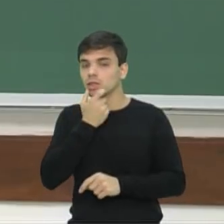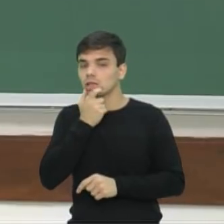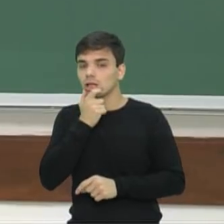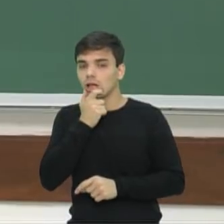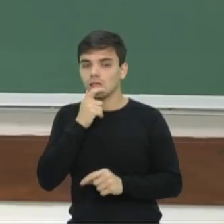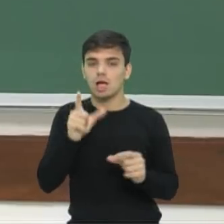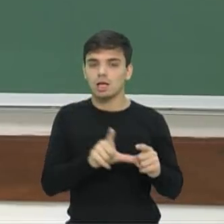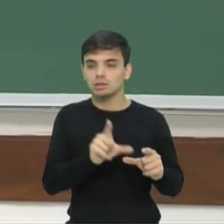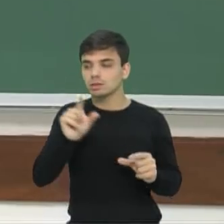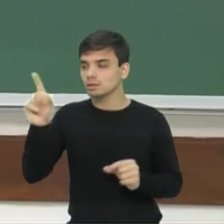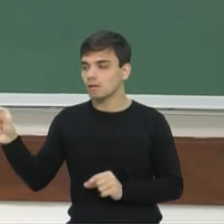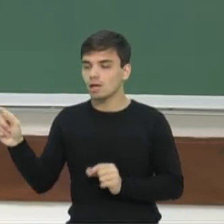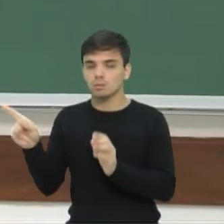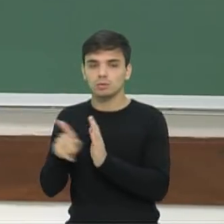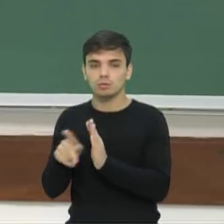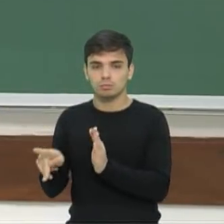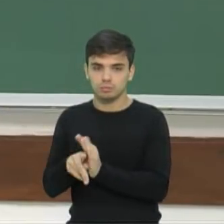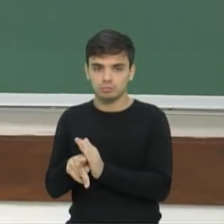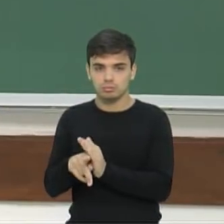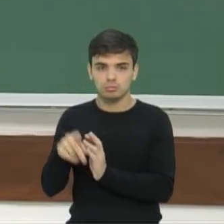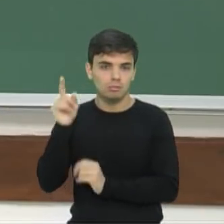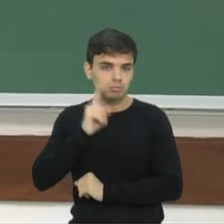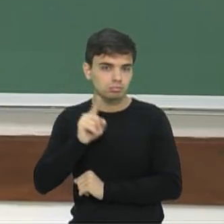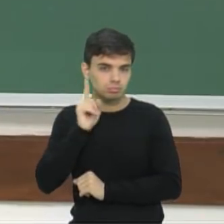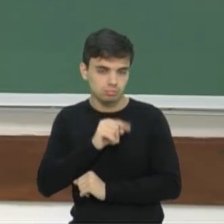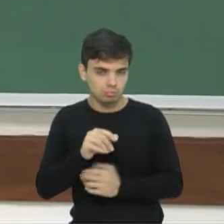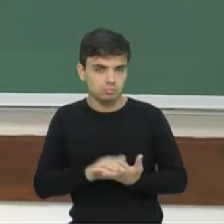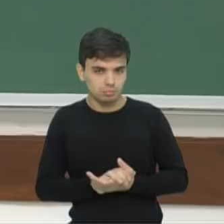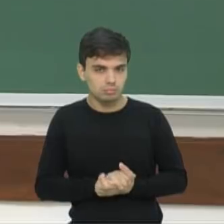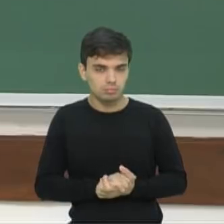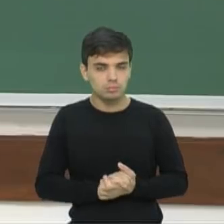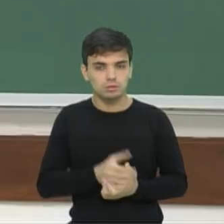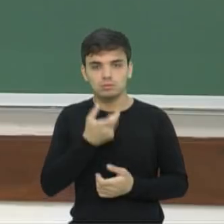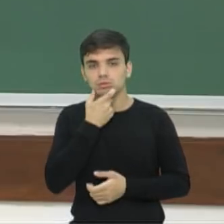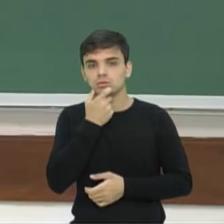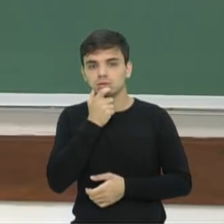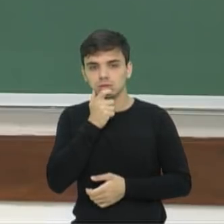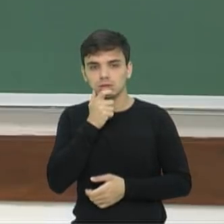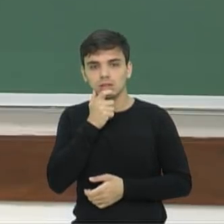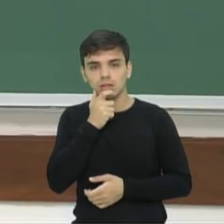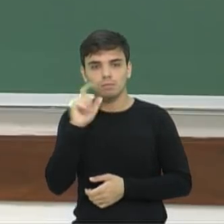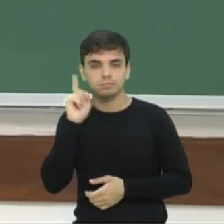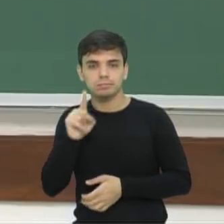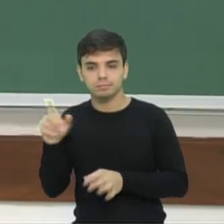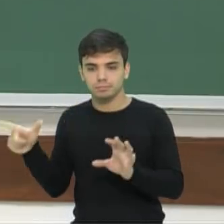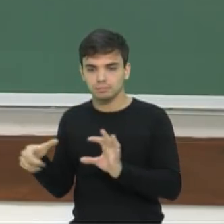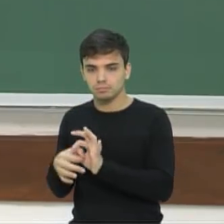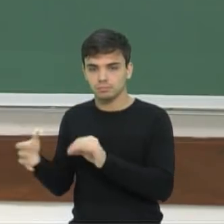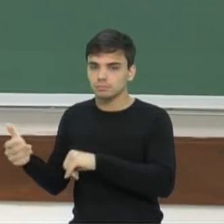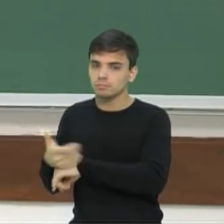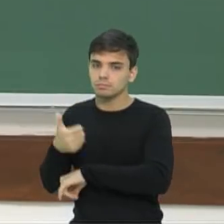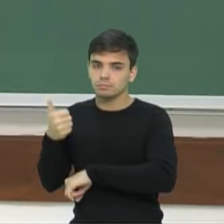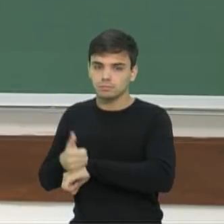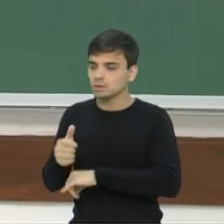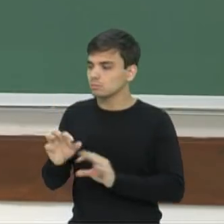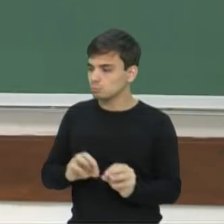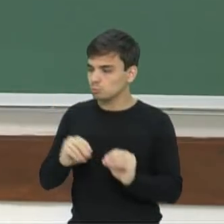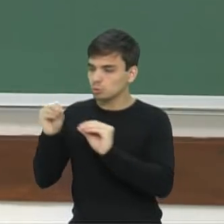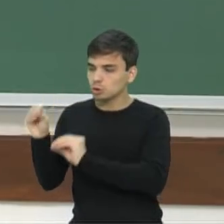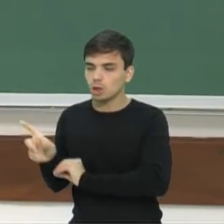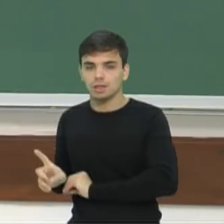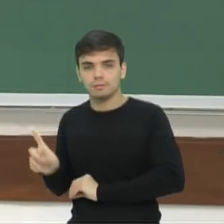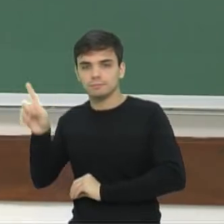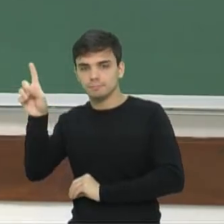modalidade vai para os Estados Unidos, então como a Inglaterra colonizou os Estados Unidos, né? Então essa modalidade sai da Inglaterra, vai para os Estados Unidos e